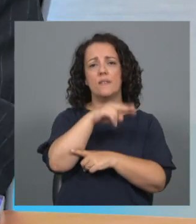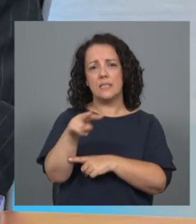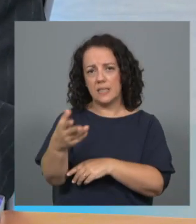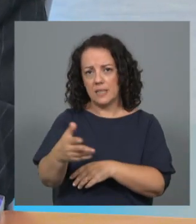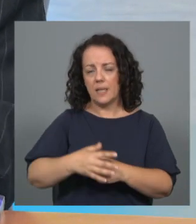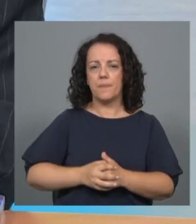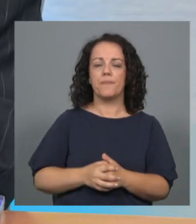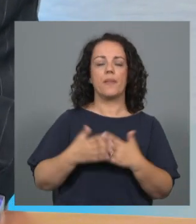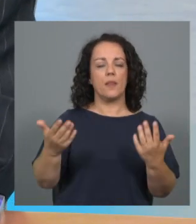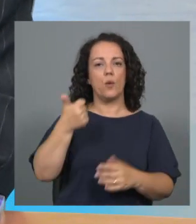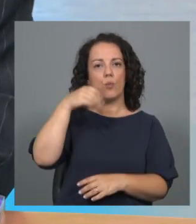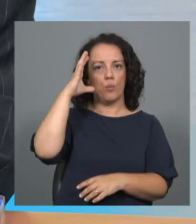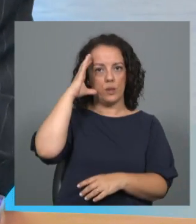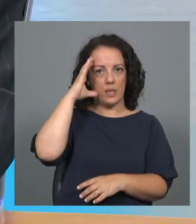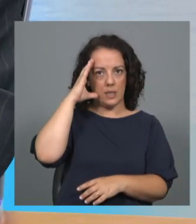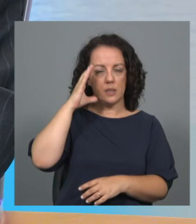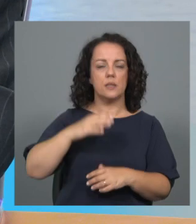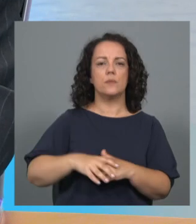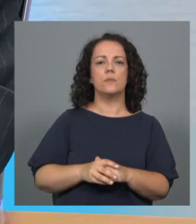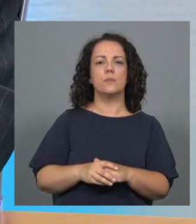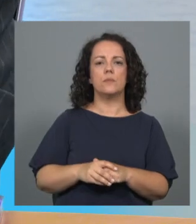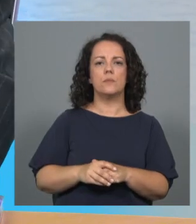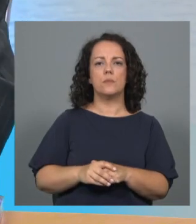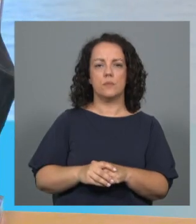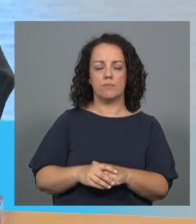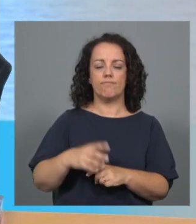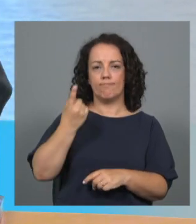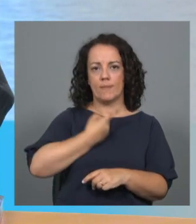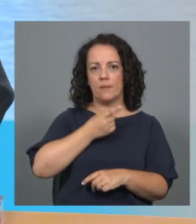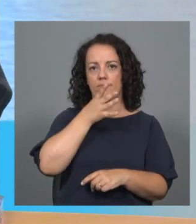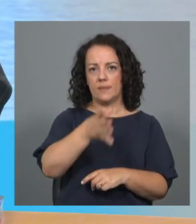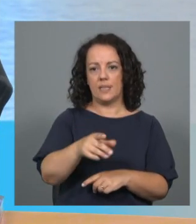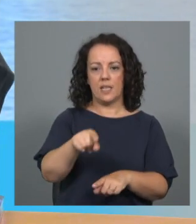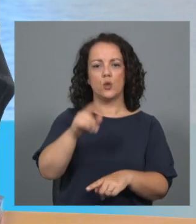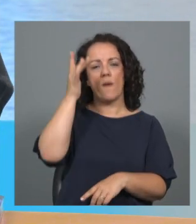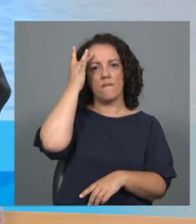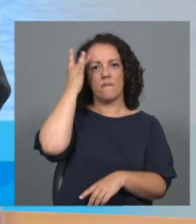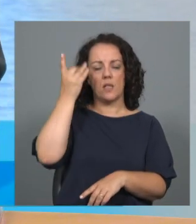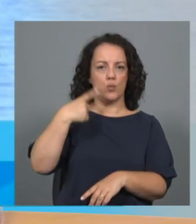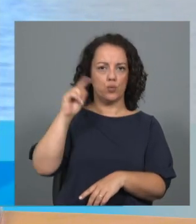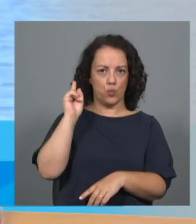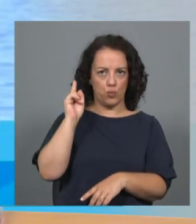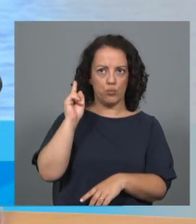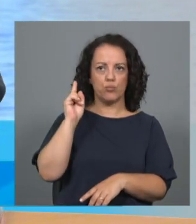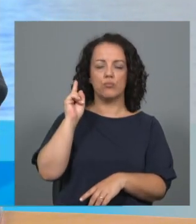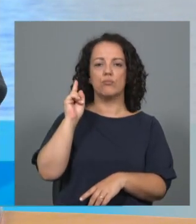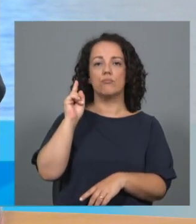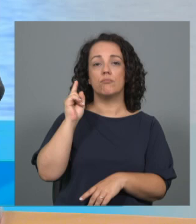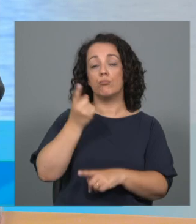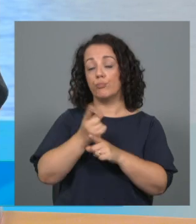então, muito boa tarde e devo dizer que não é fácil. Eu que não sou